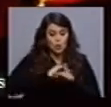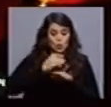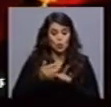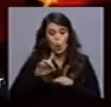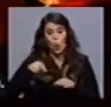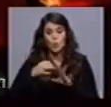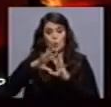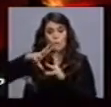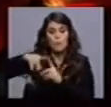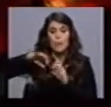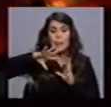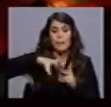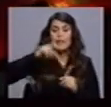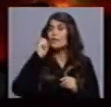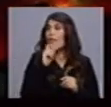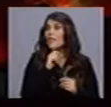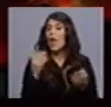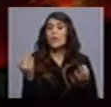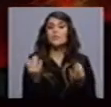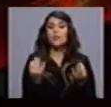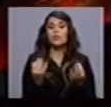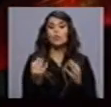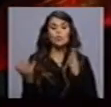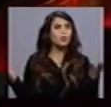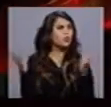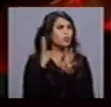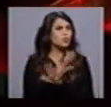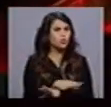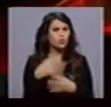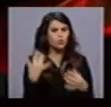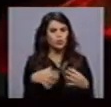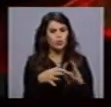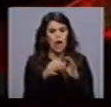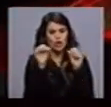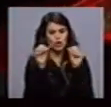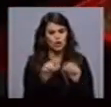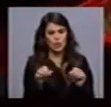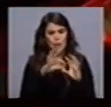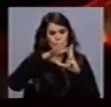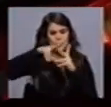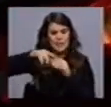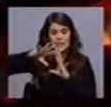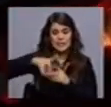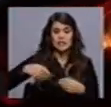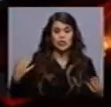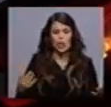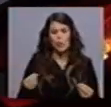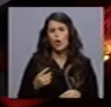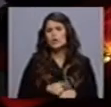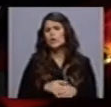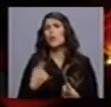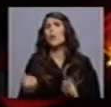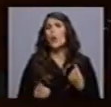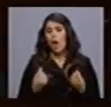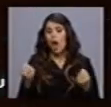planetas, então pode dar origem, de facto, a uma revolução biológica em todo esse sistema planetário. Será que demora muito tempo algo